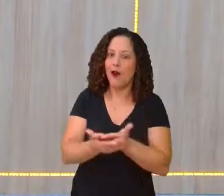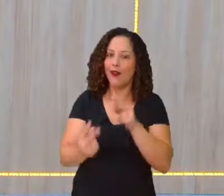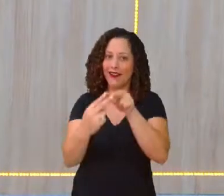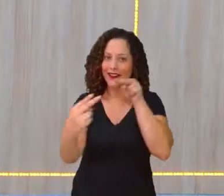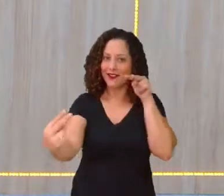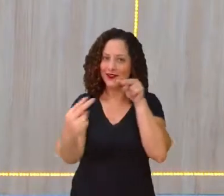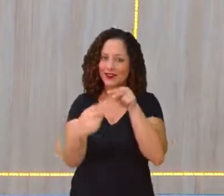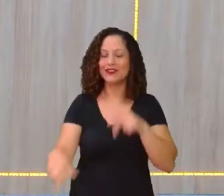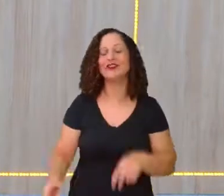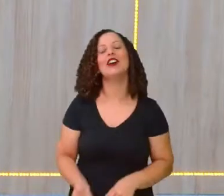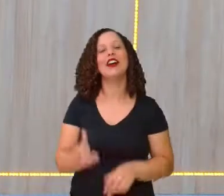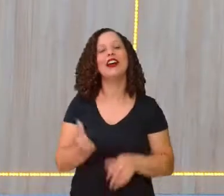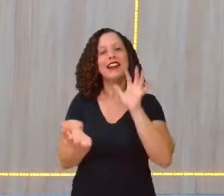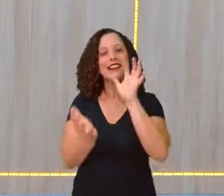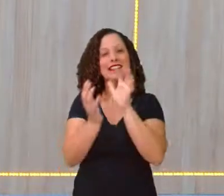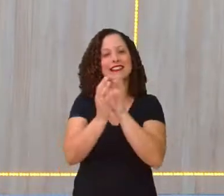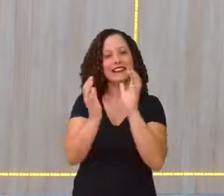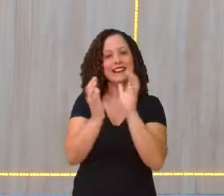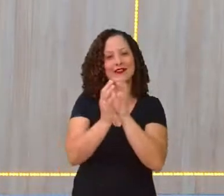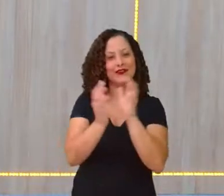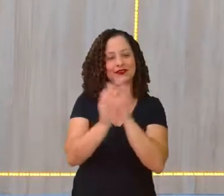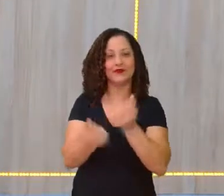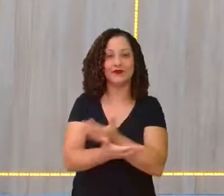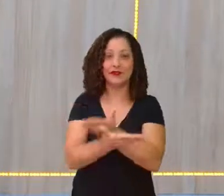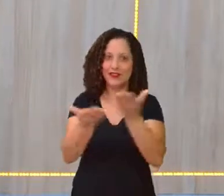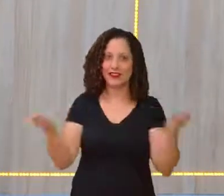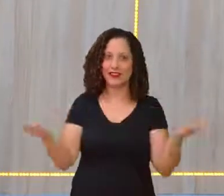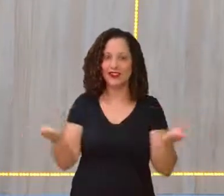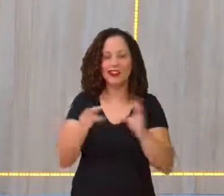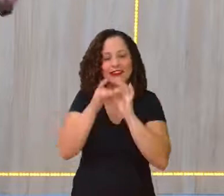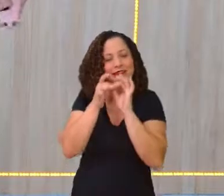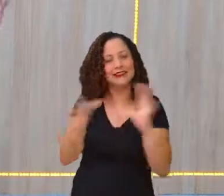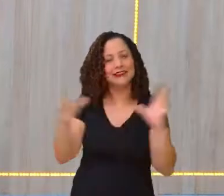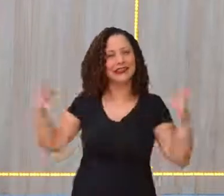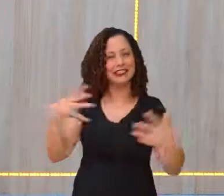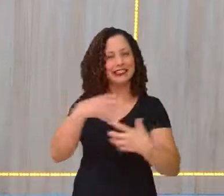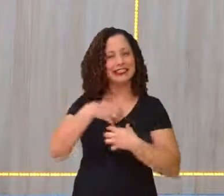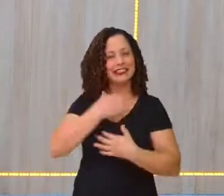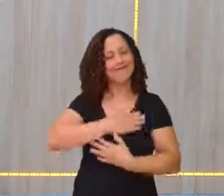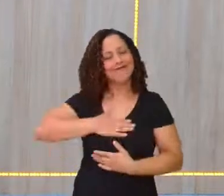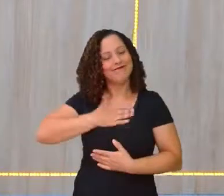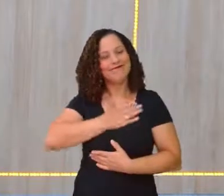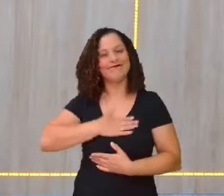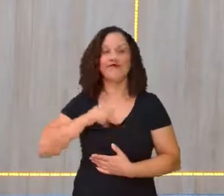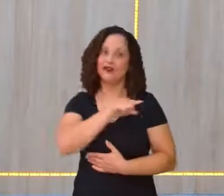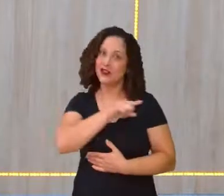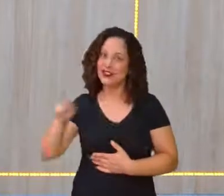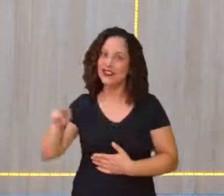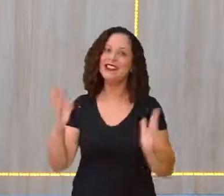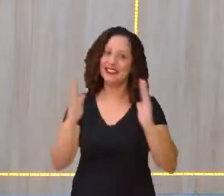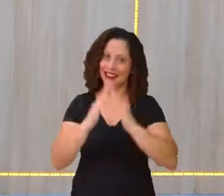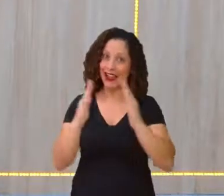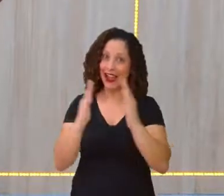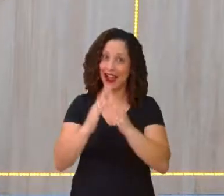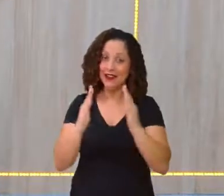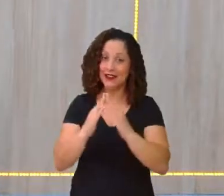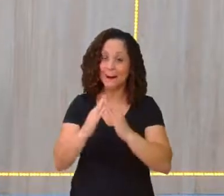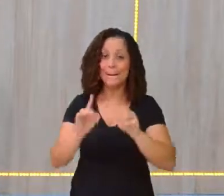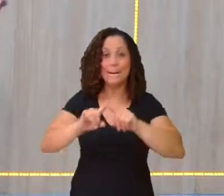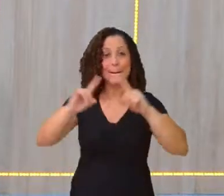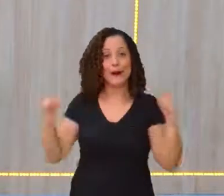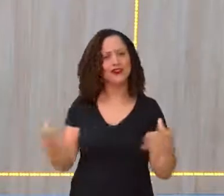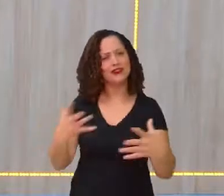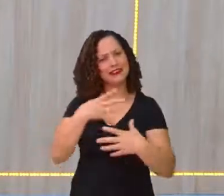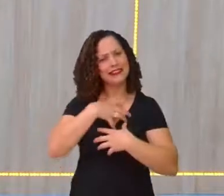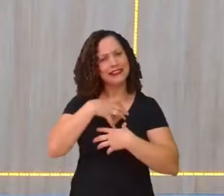do Recife. Então, fiquem à vontade, sintam-se em casa, né? Provavelmente vocês podem estar em casa, mas sintam-se